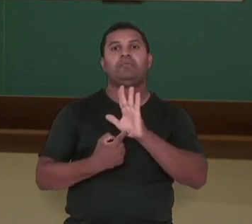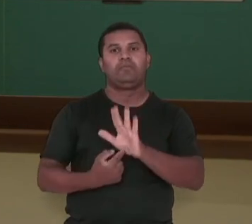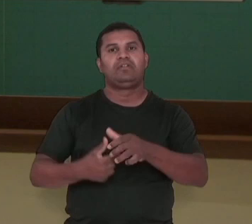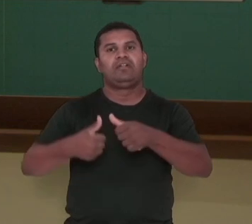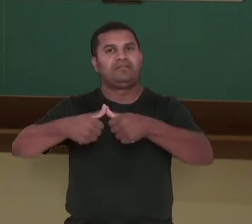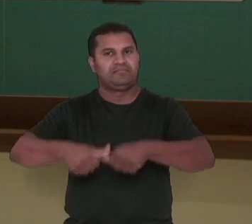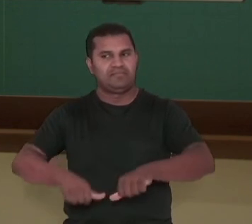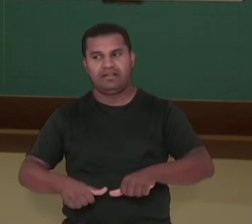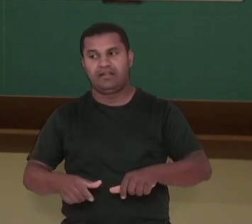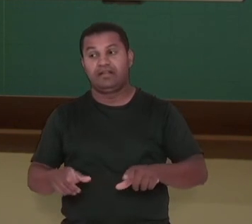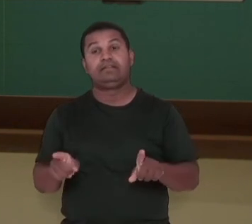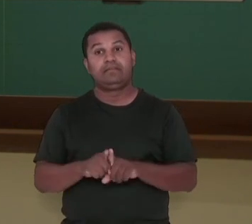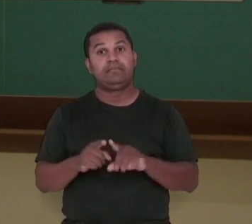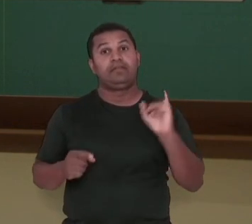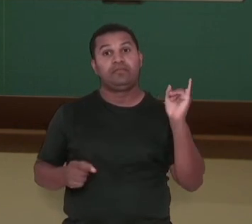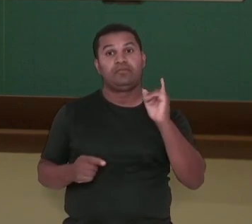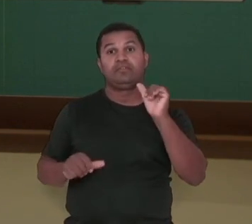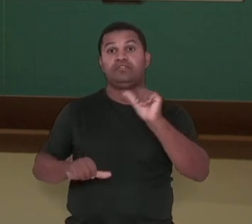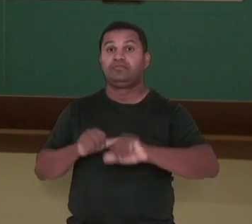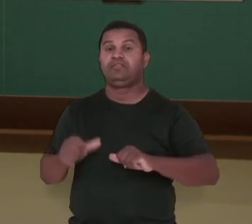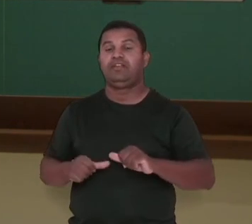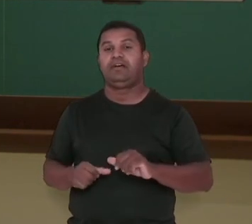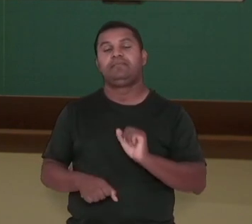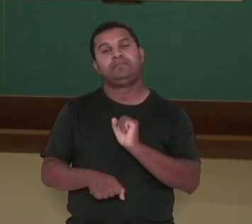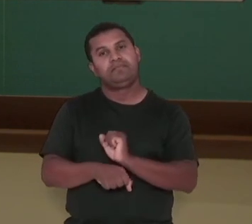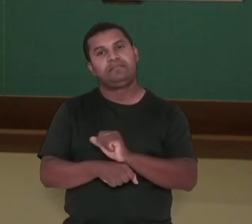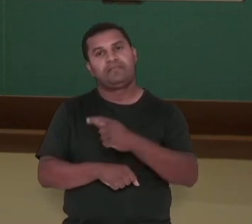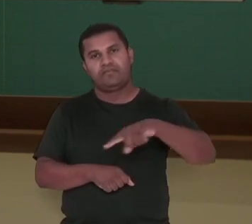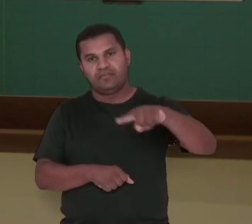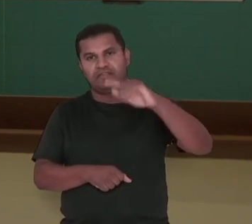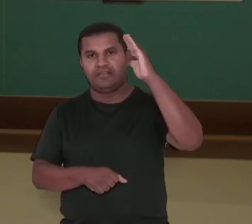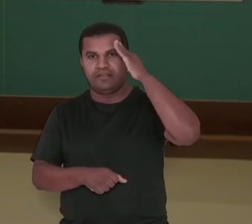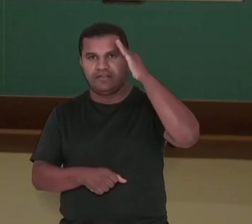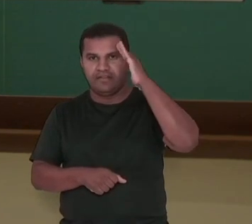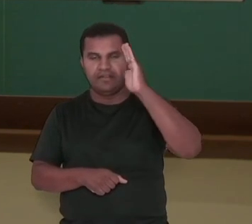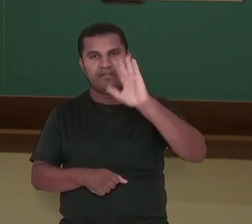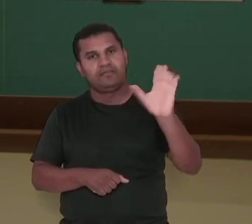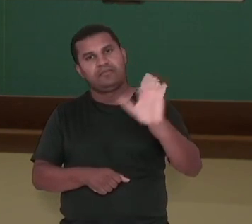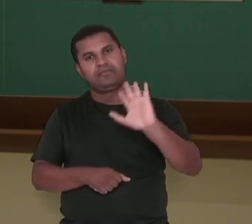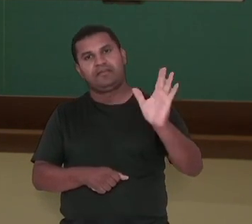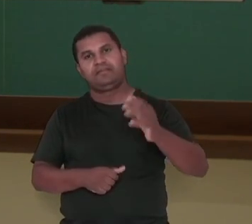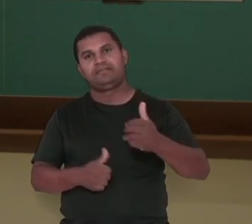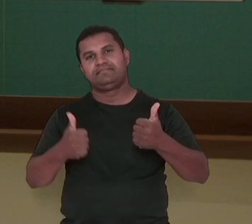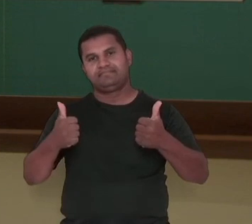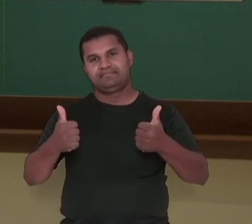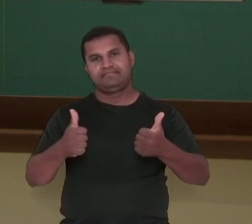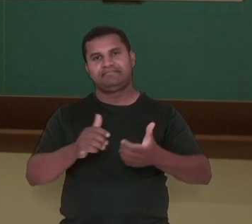tenham compreendido. E é isso. Fiquem bem e até a próxima.